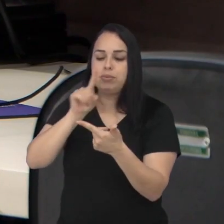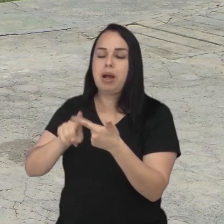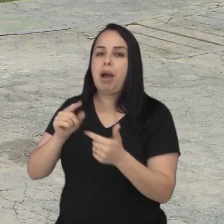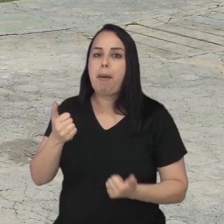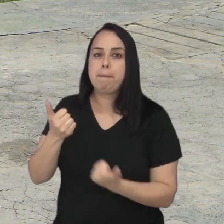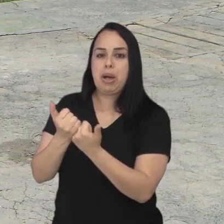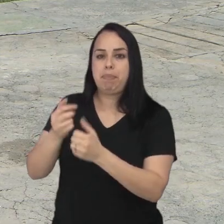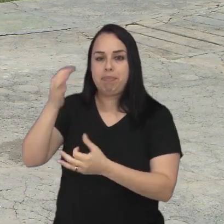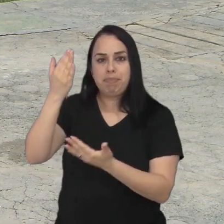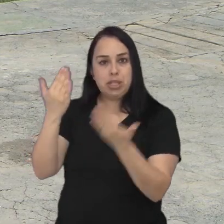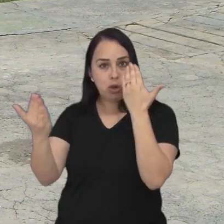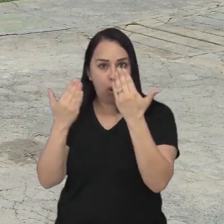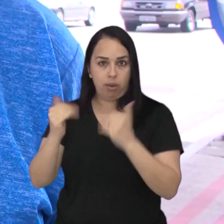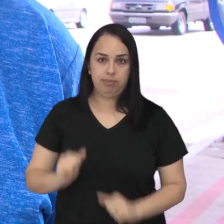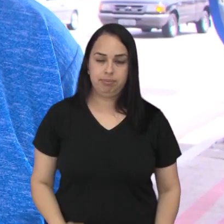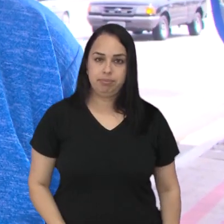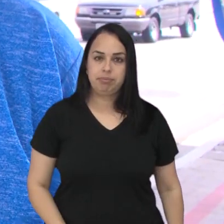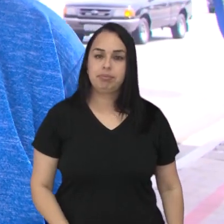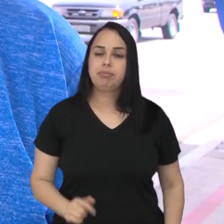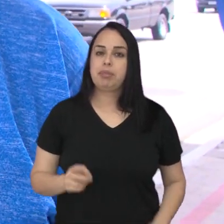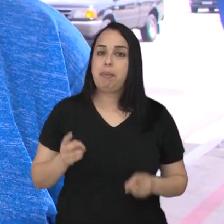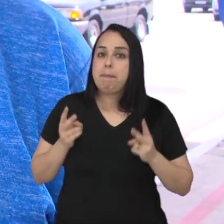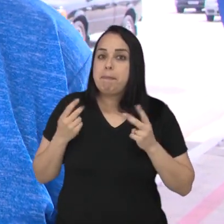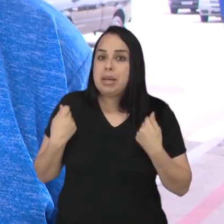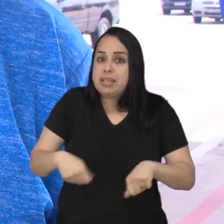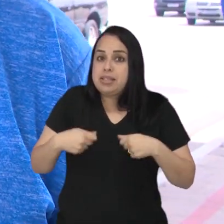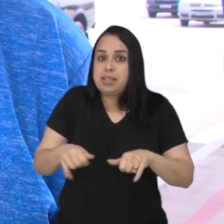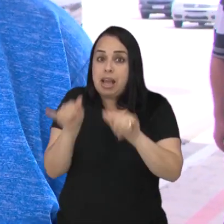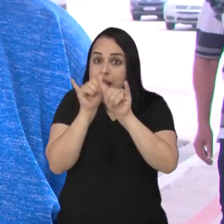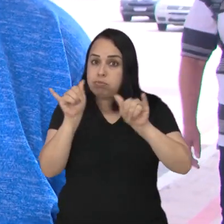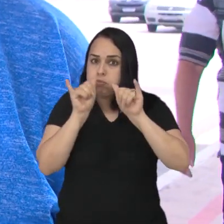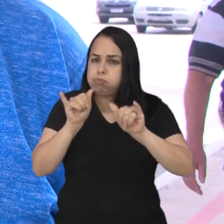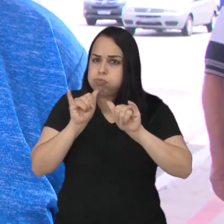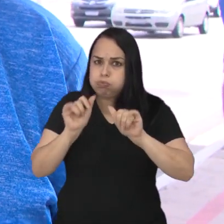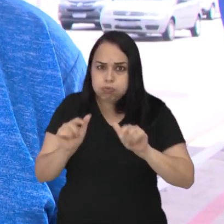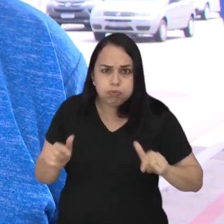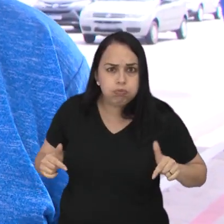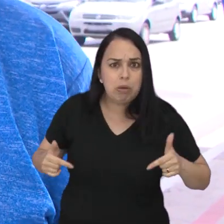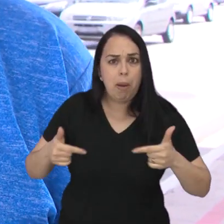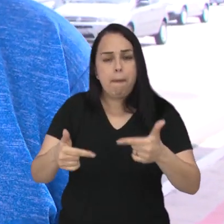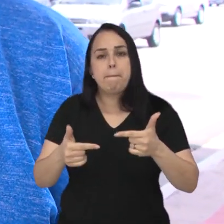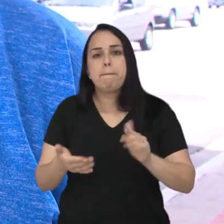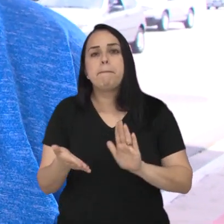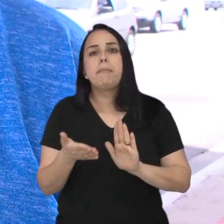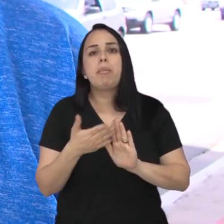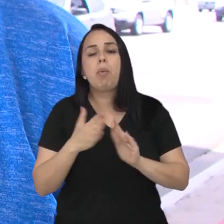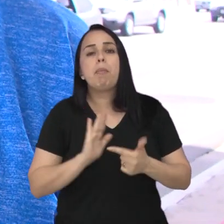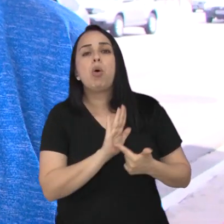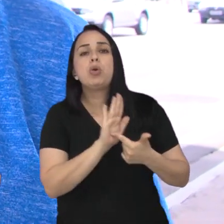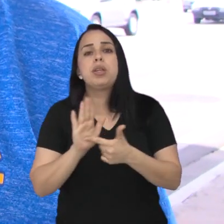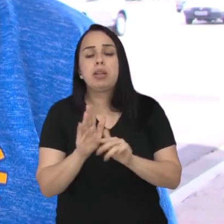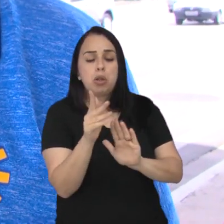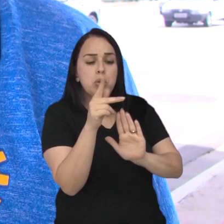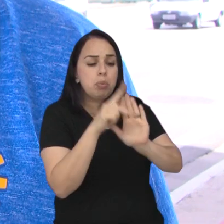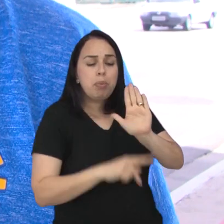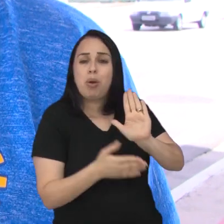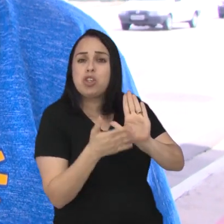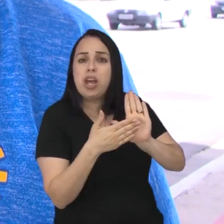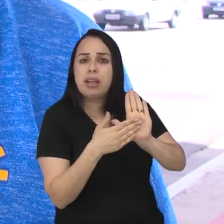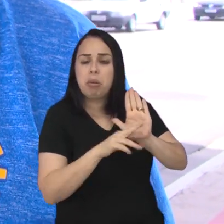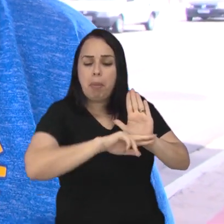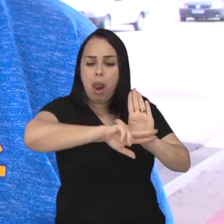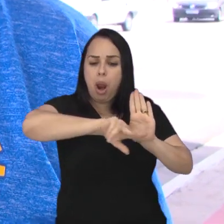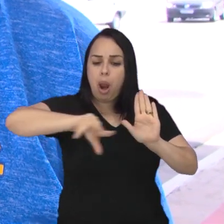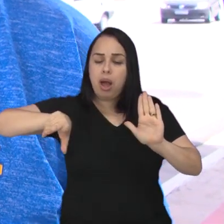oficinas e apoio psicológico. É necessário intensificar a campanha, mostrar todos os programas que a cidade